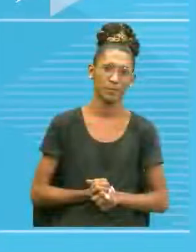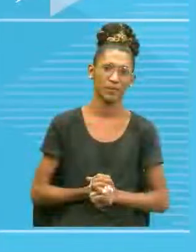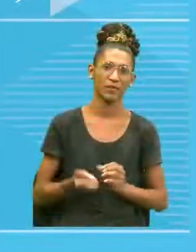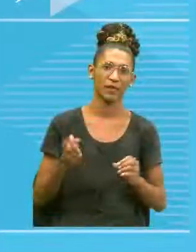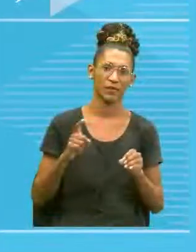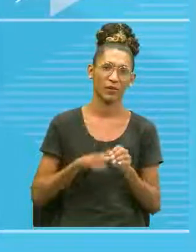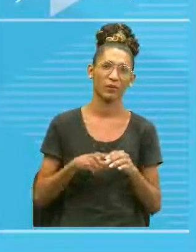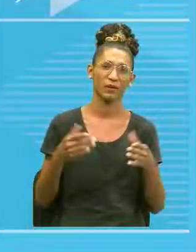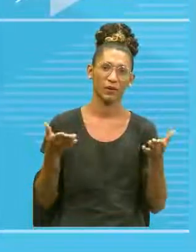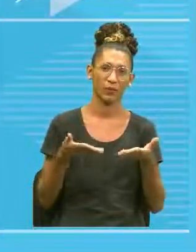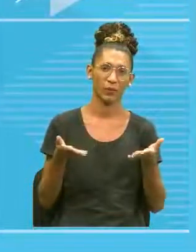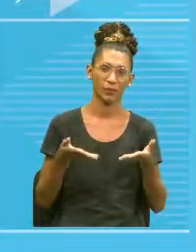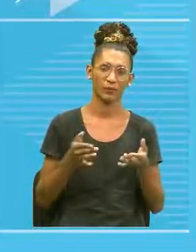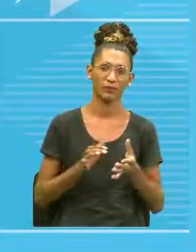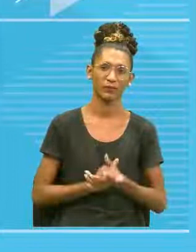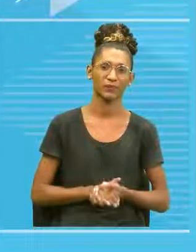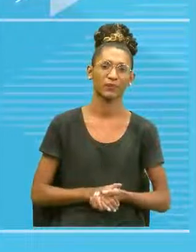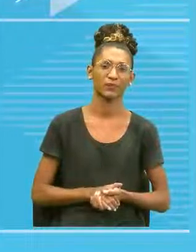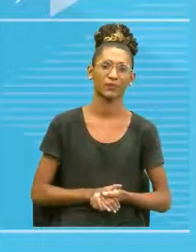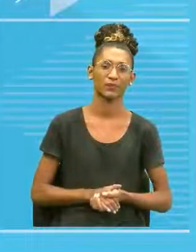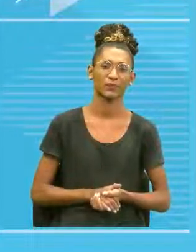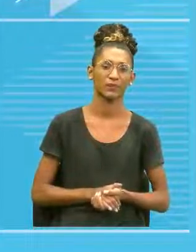Bom vamos lá ó